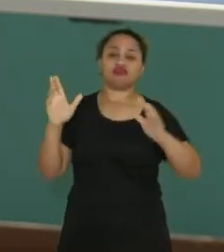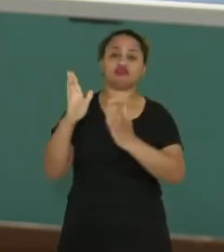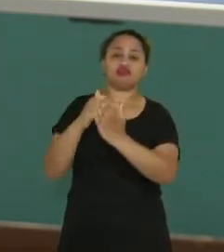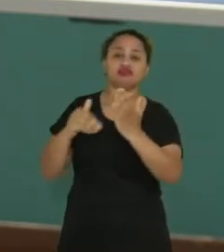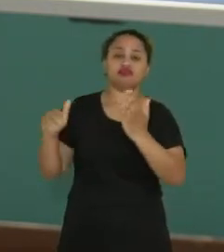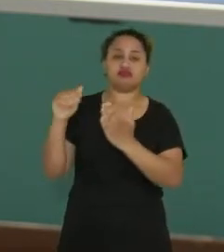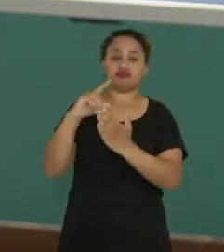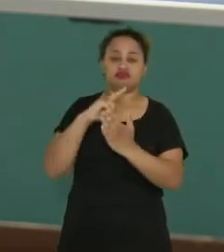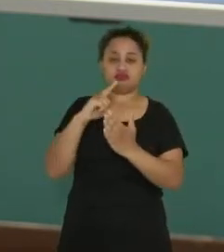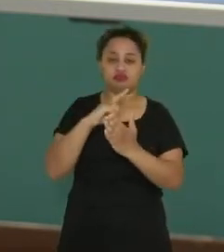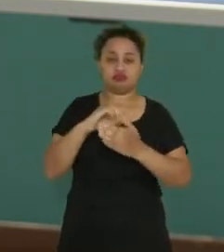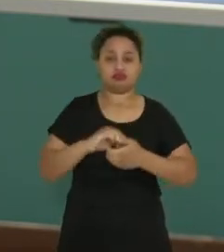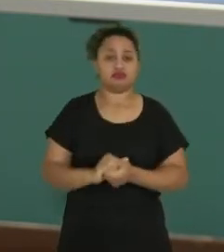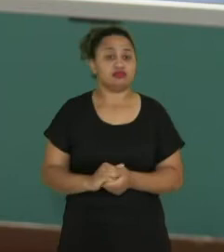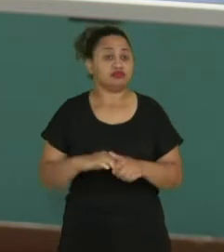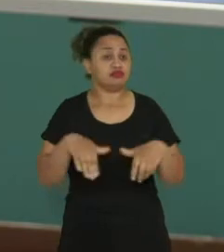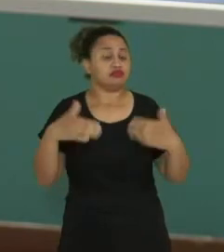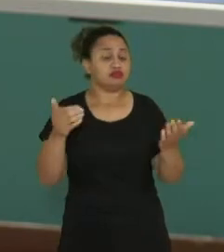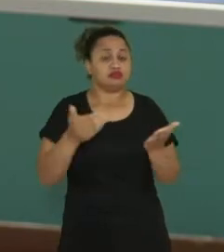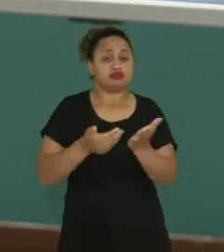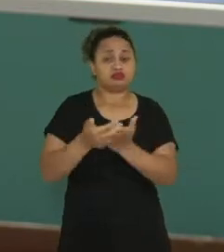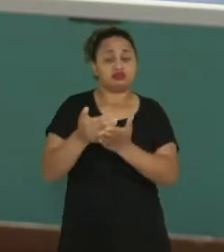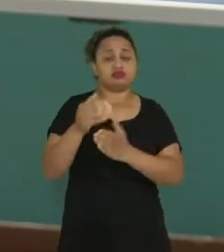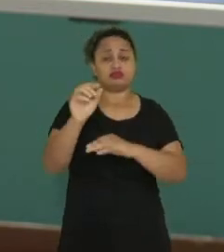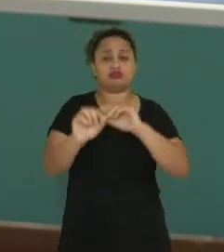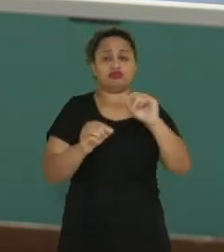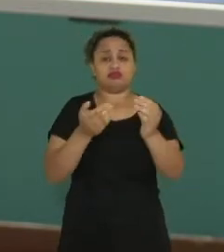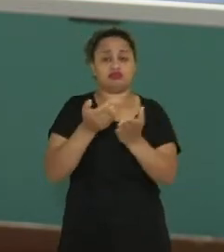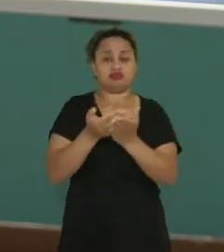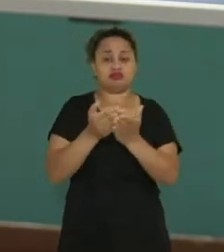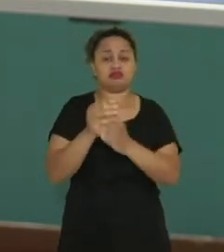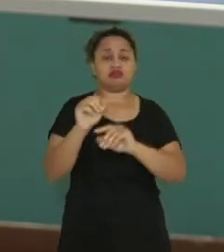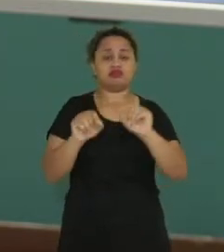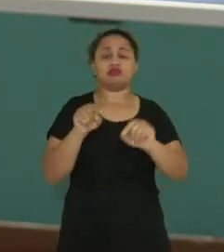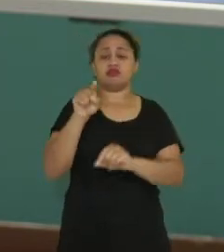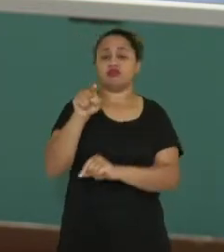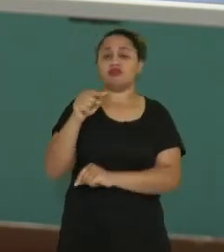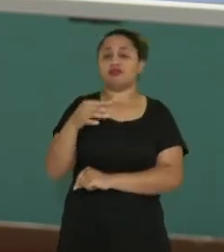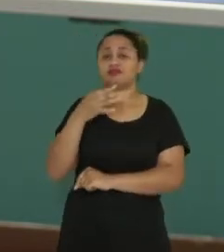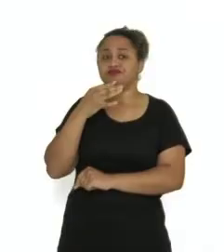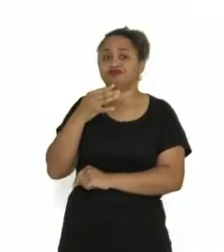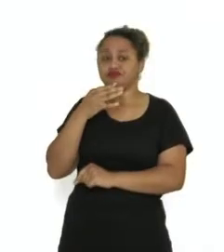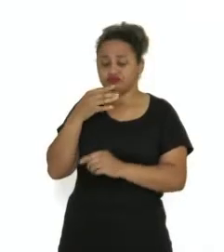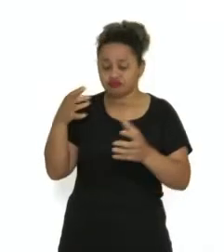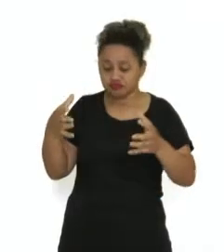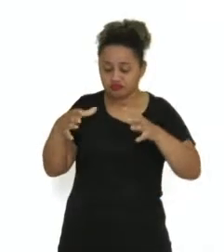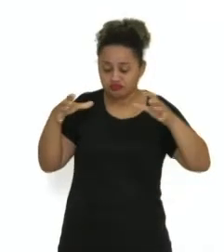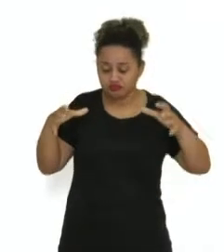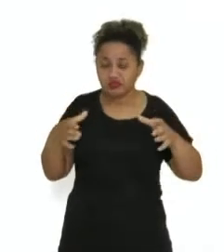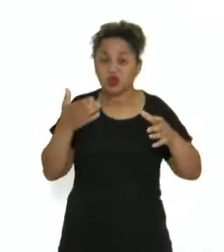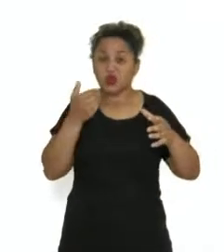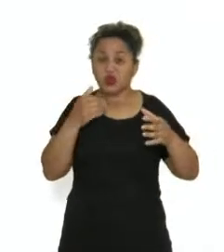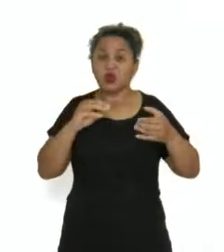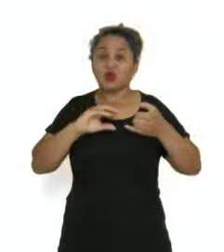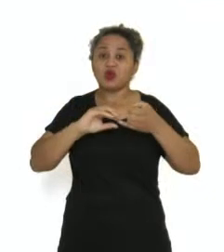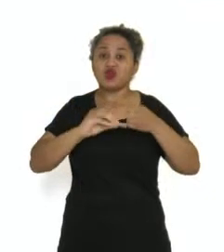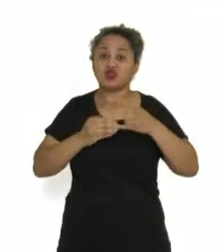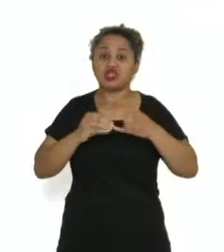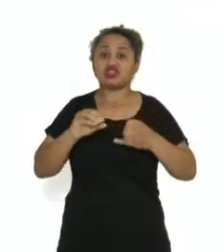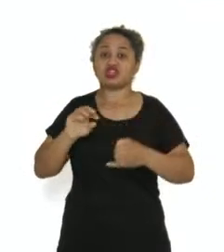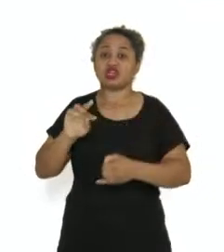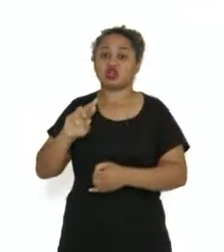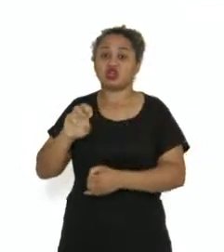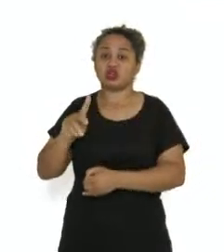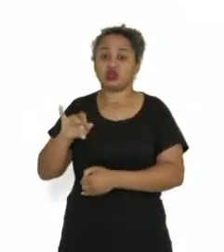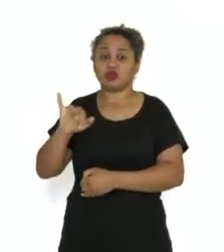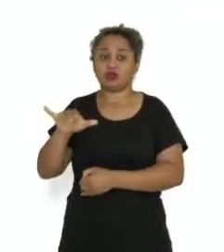paranaense, né? E para início de conversa, né, se você conhece esse prato chamado feijão tropeiro, né?